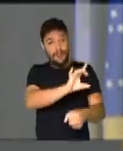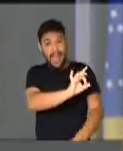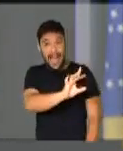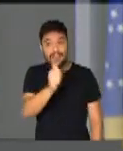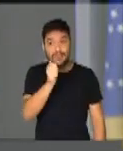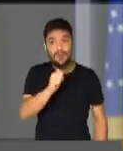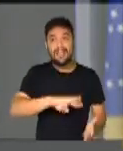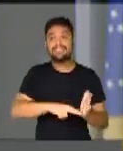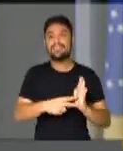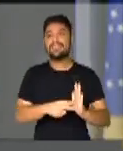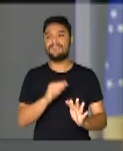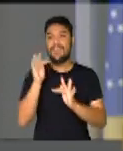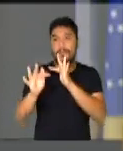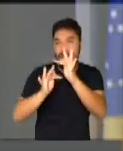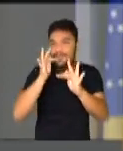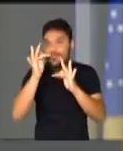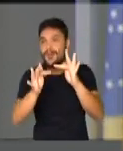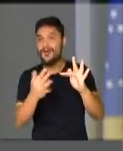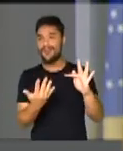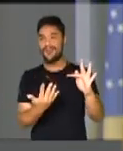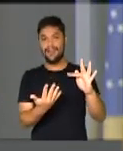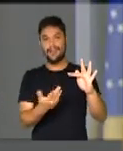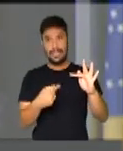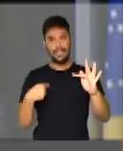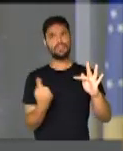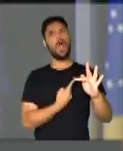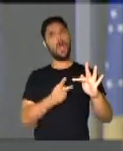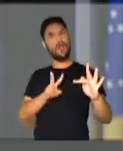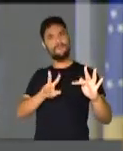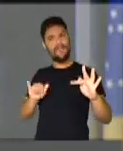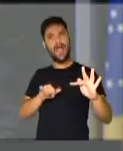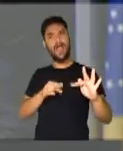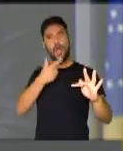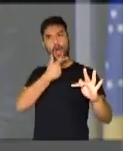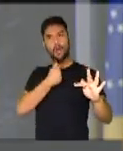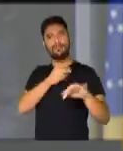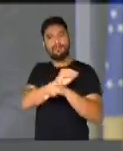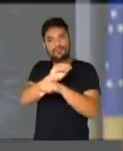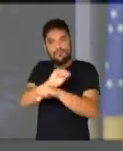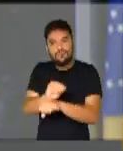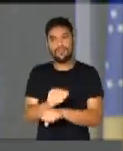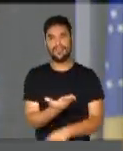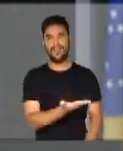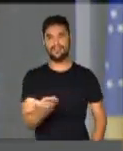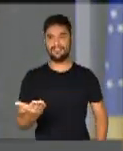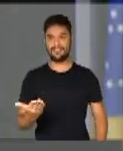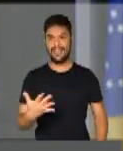vão ser muito bem cuidadas e é motivo de muito orgulho para a gente.